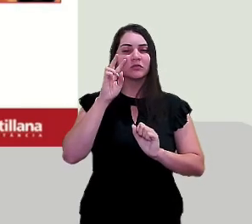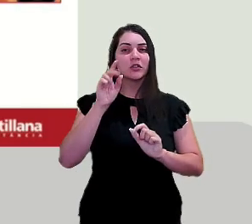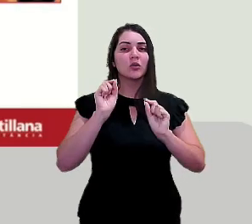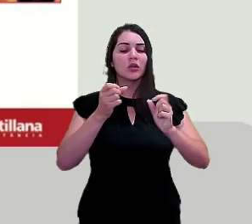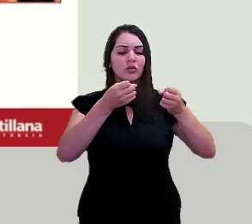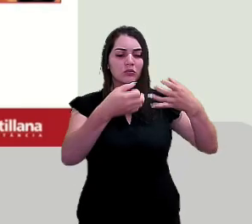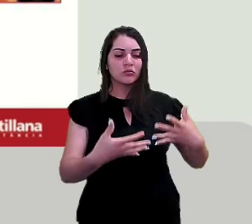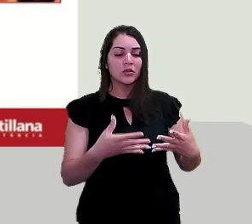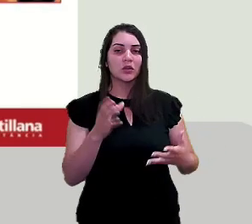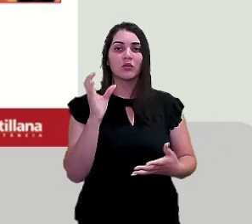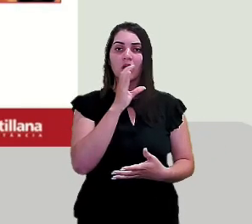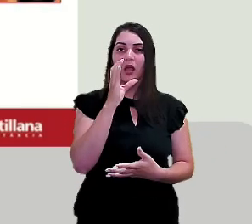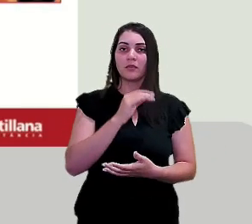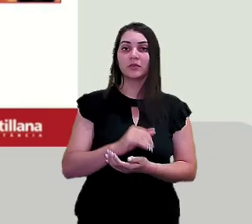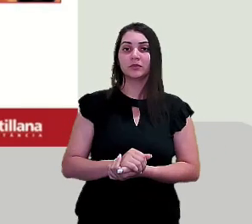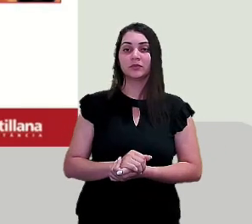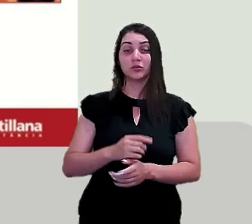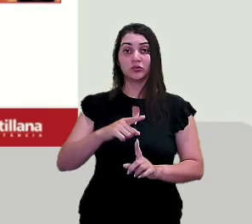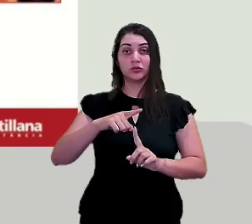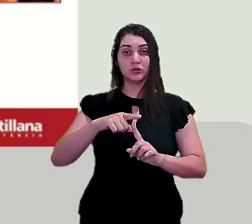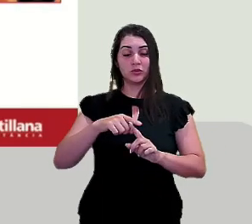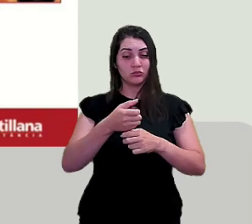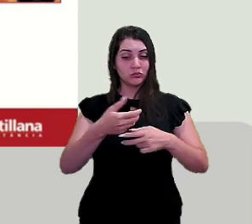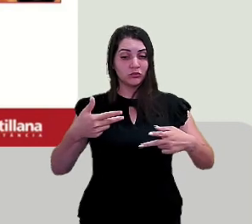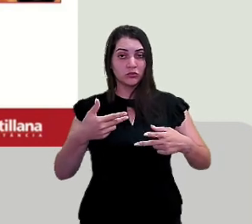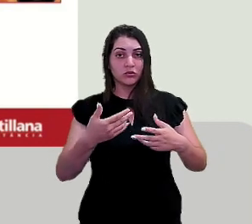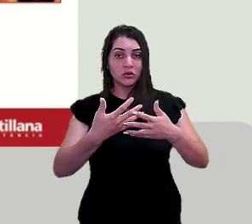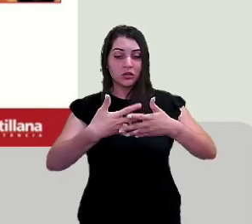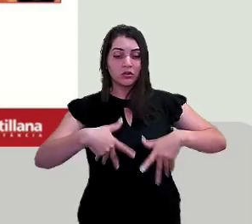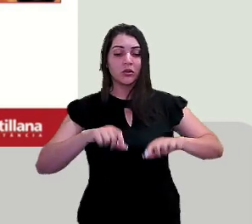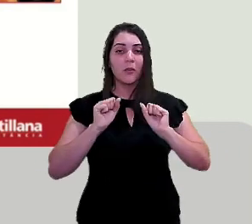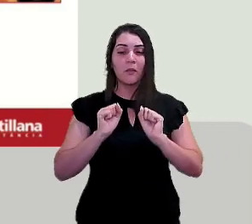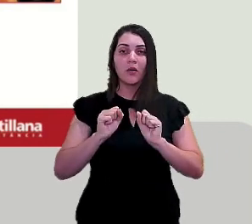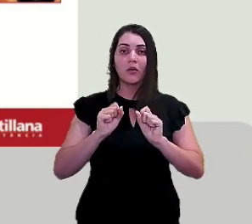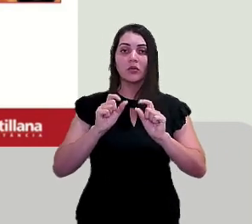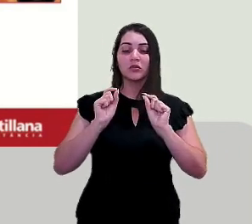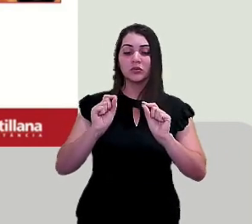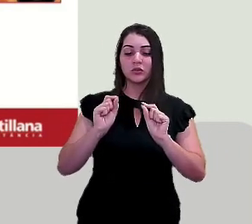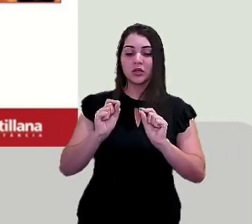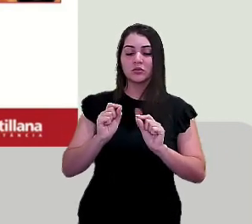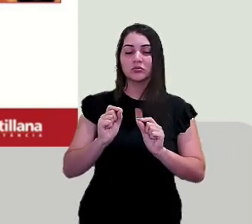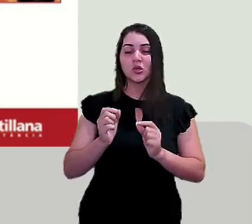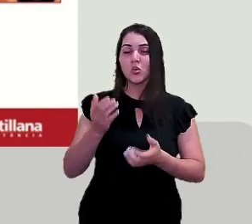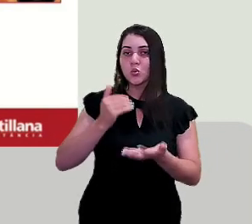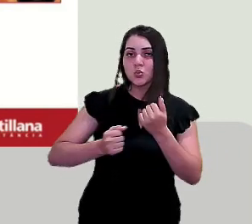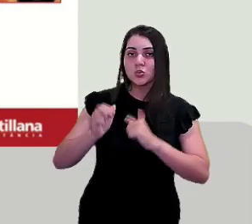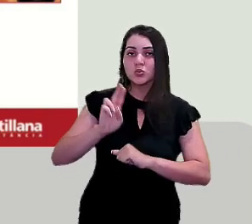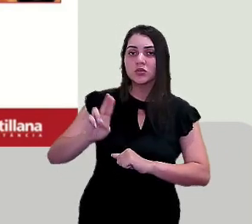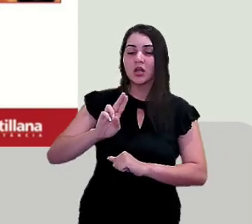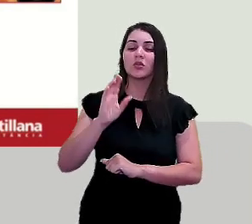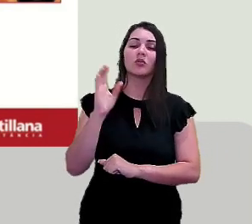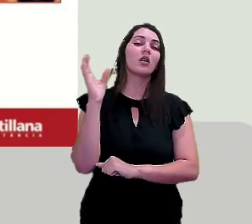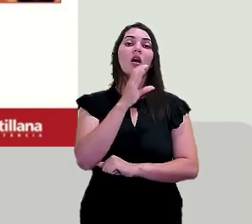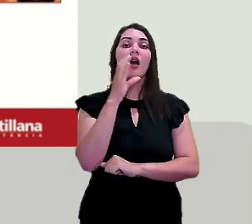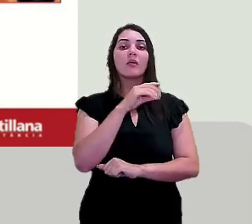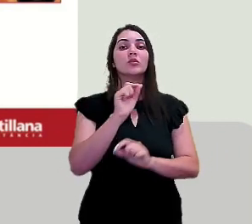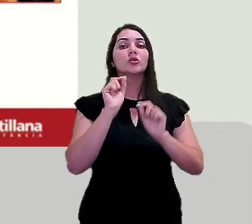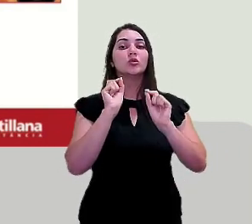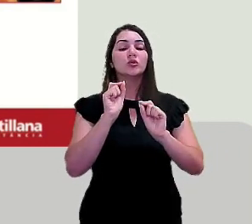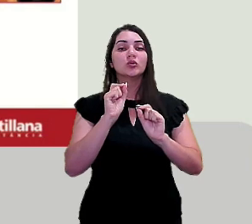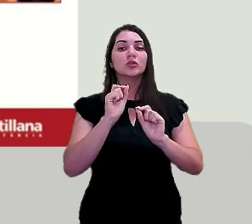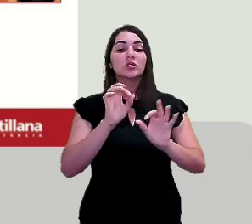rápida. Os recursos naturais podem ser consumidos muito mais rapidamente do que se